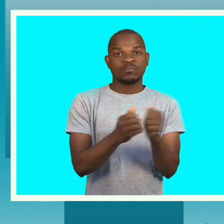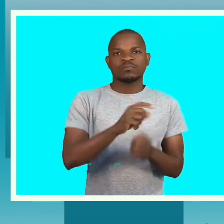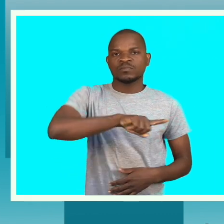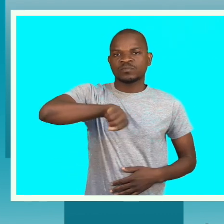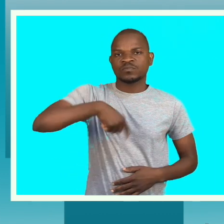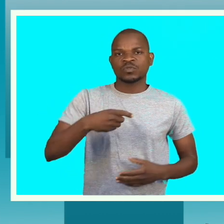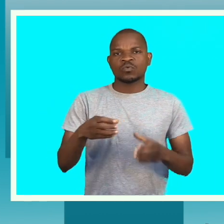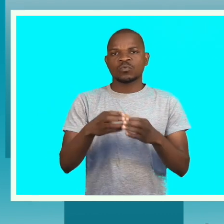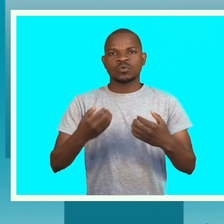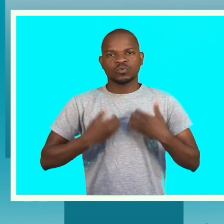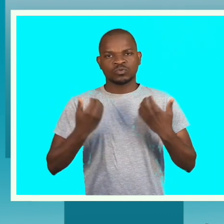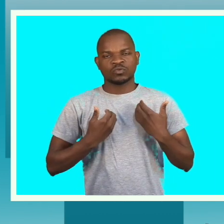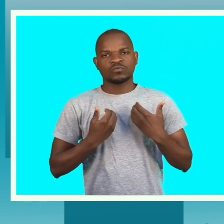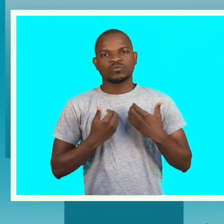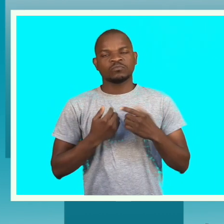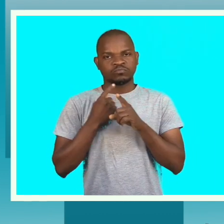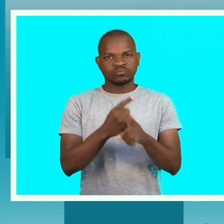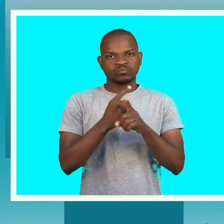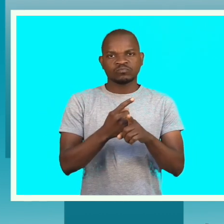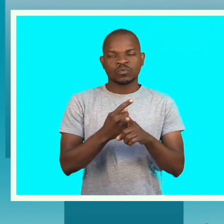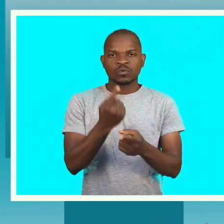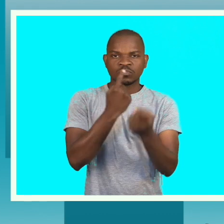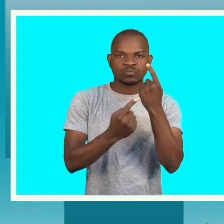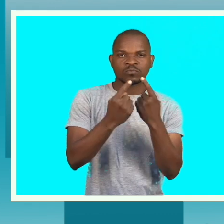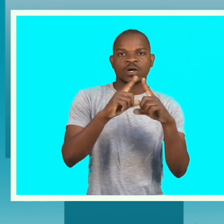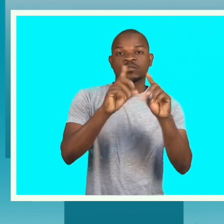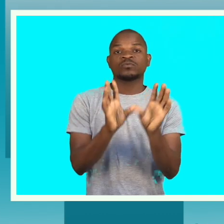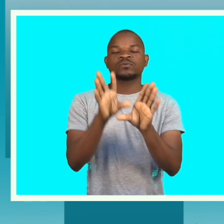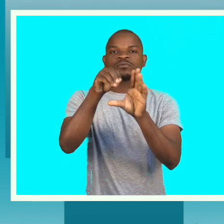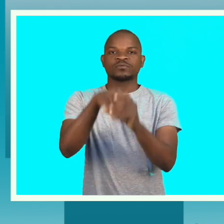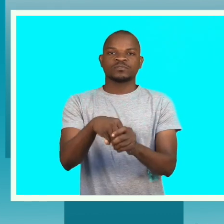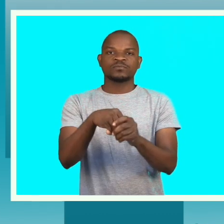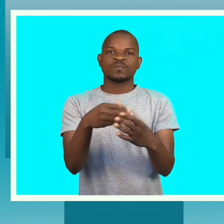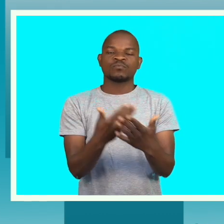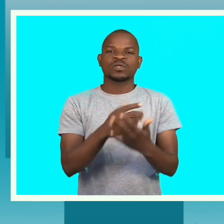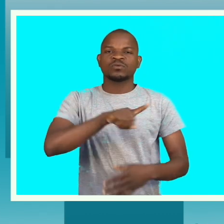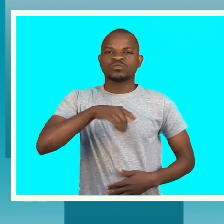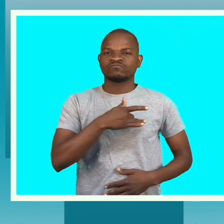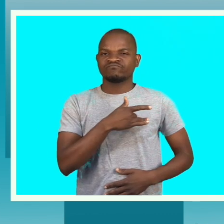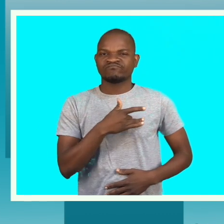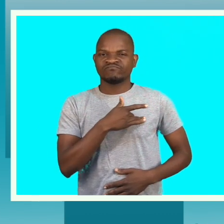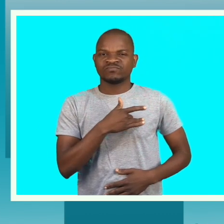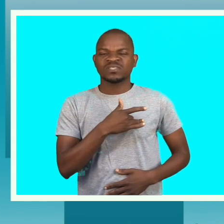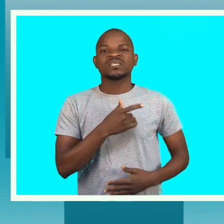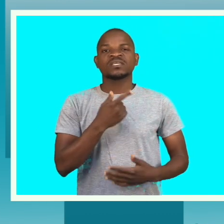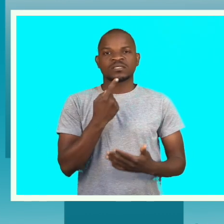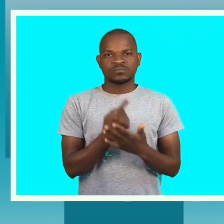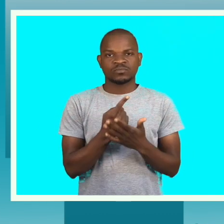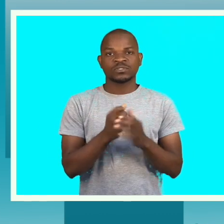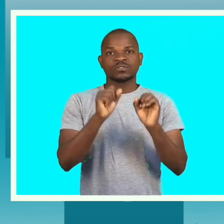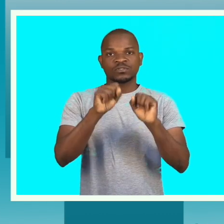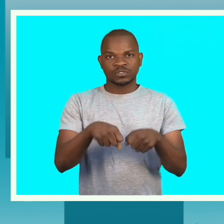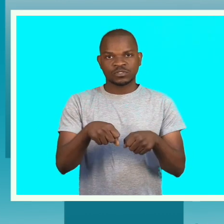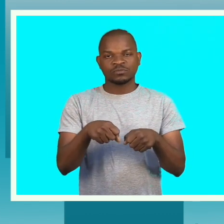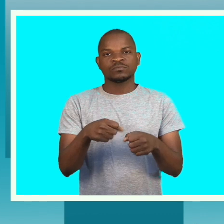nós, como jovens, estamos aqui também para discutirmos a inclusão dos mesmos. Porque sentimos que há uma necessidade de